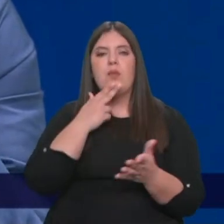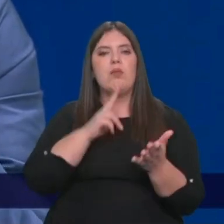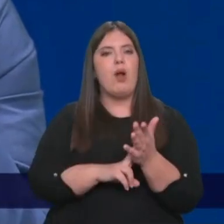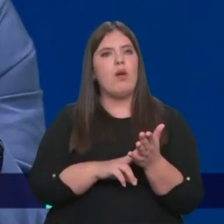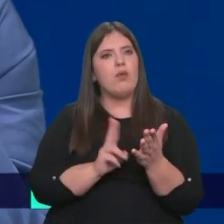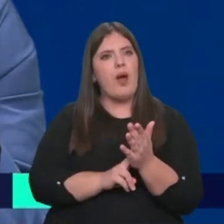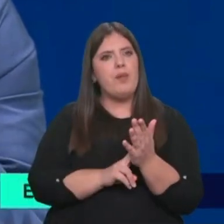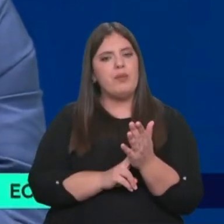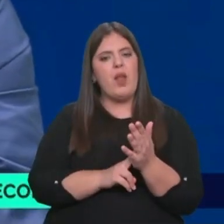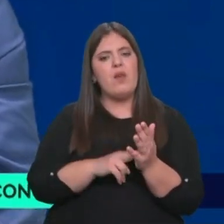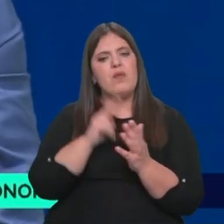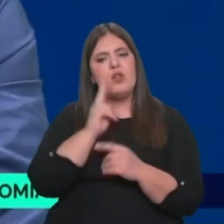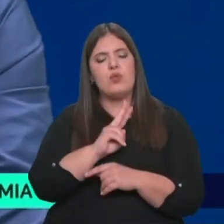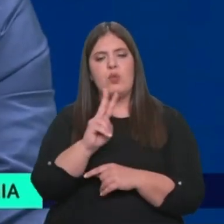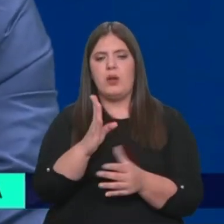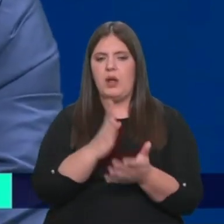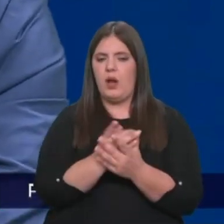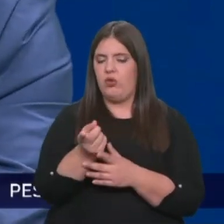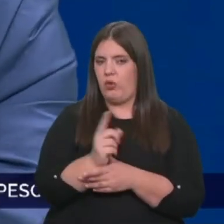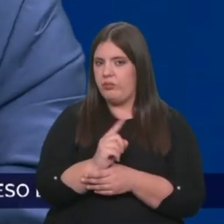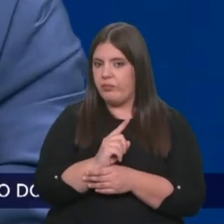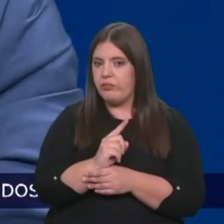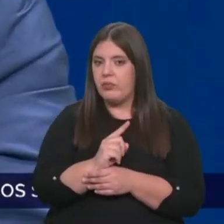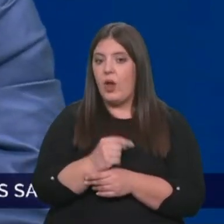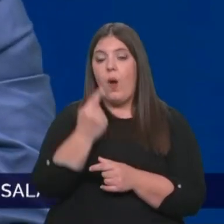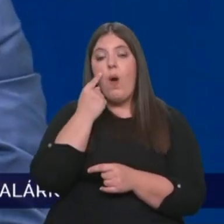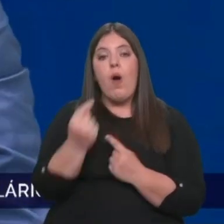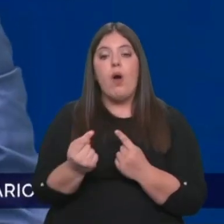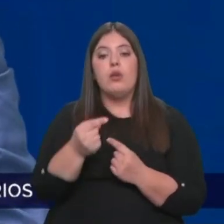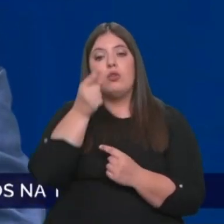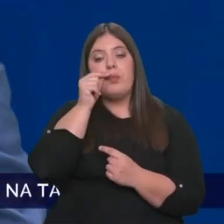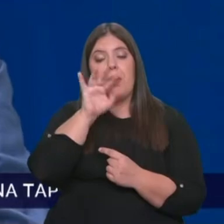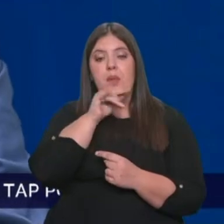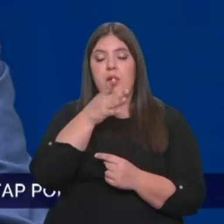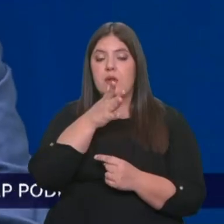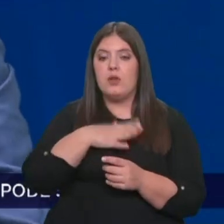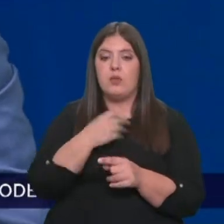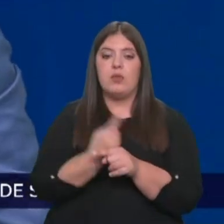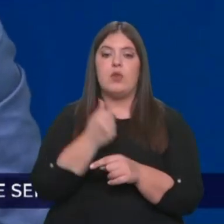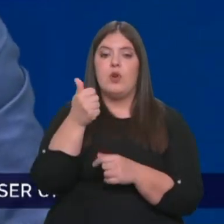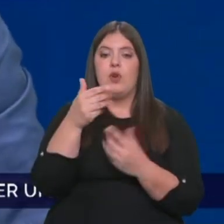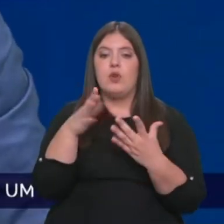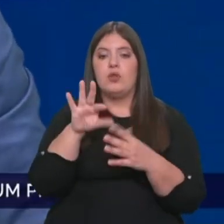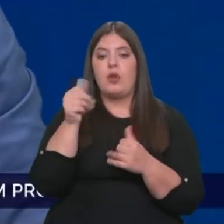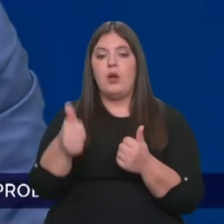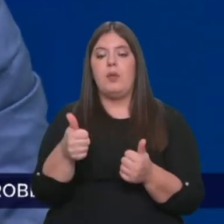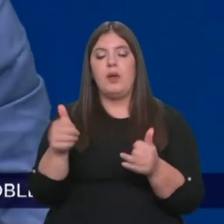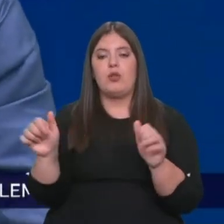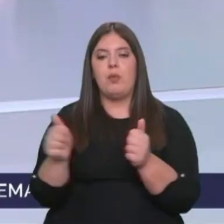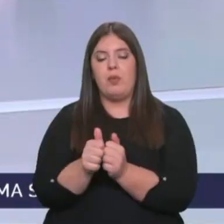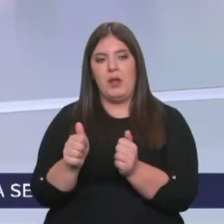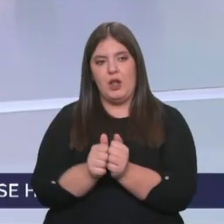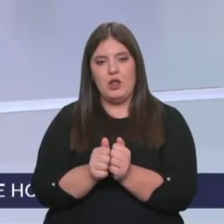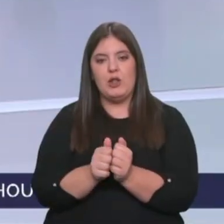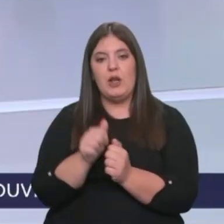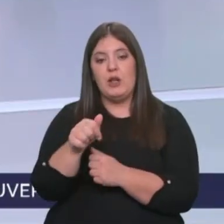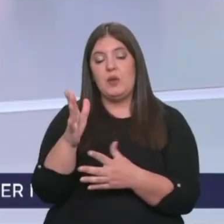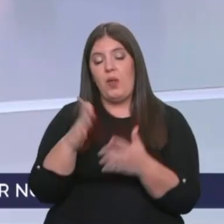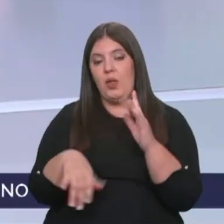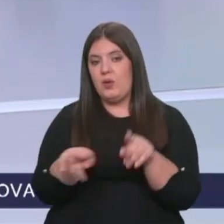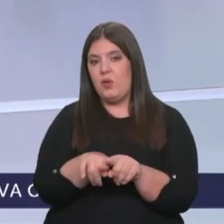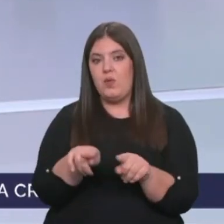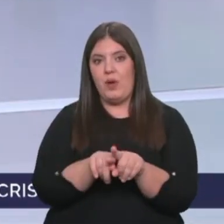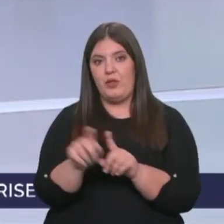comprovação visual e não só. Olha, daquilo que os nossos pais nos dizem muitas vezes, escolhe bem as companhias. E também isso acontece com as estrelas. Vamos